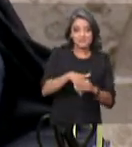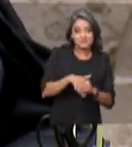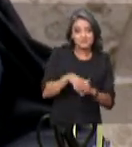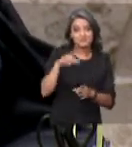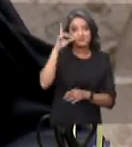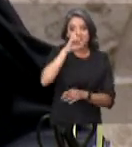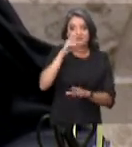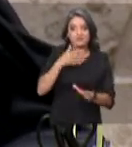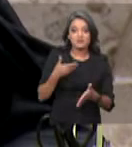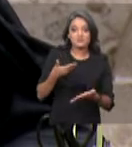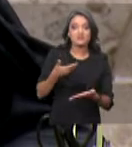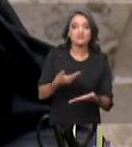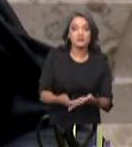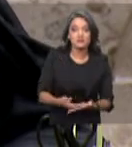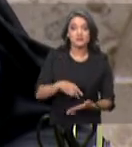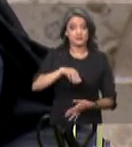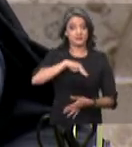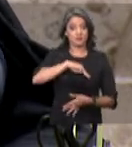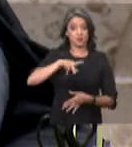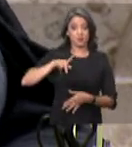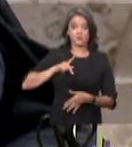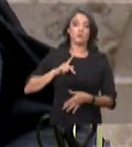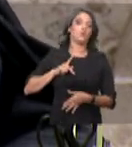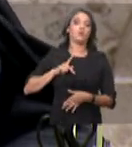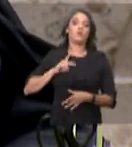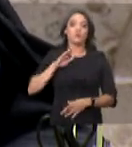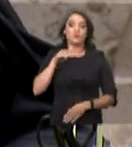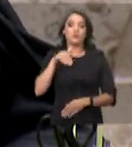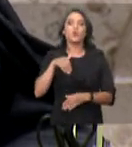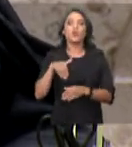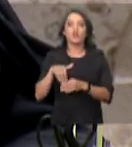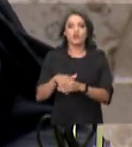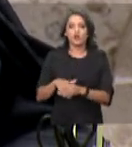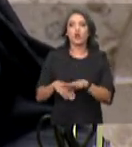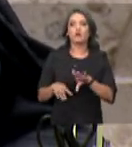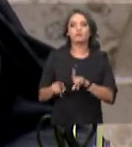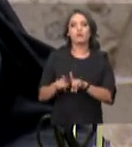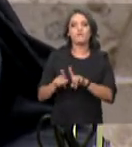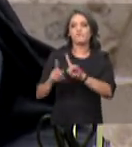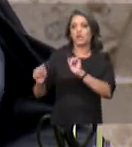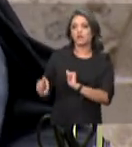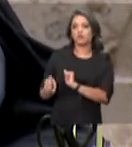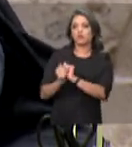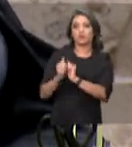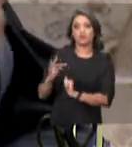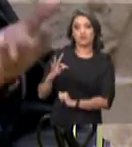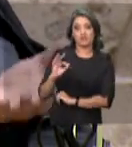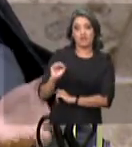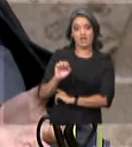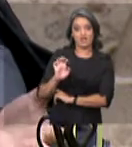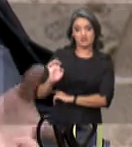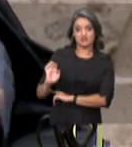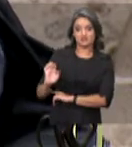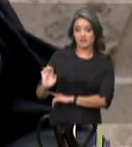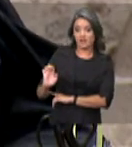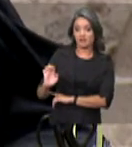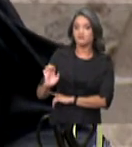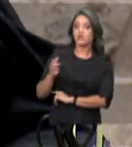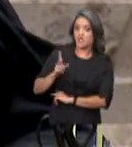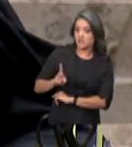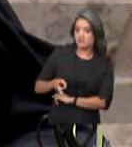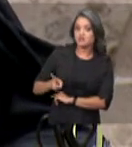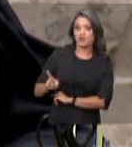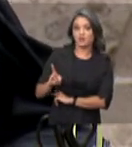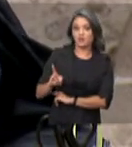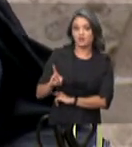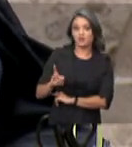dizer que o ministério público eleitoral ao lado do Tribunal Superior Eleitoral como sempre esteve